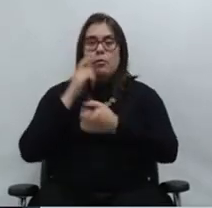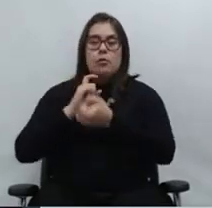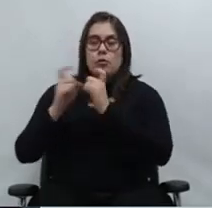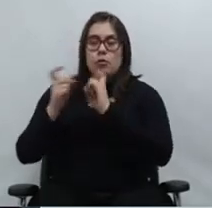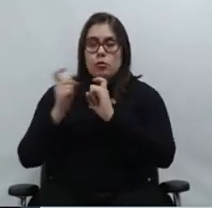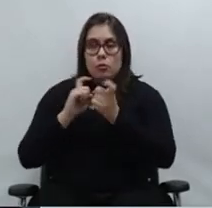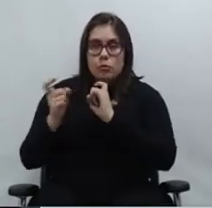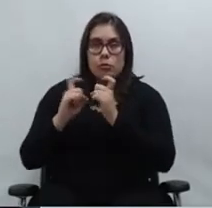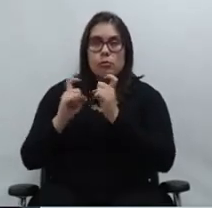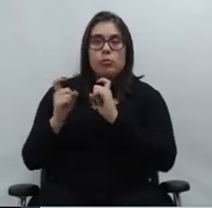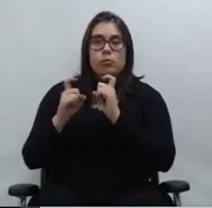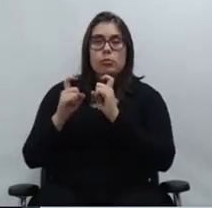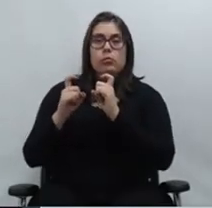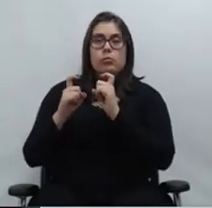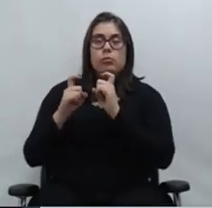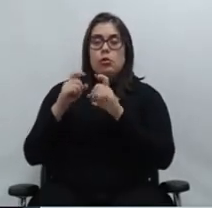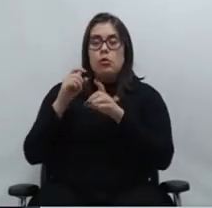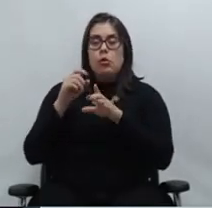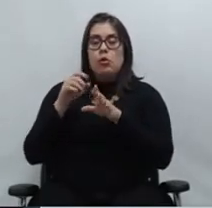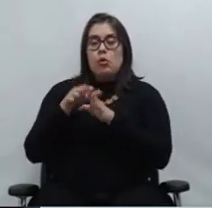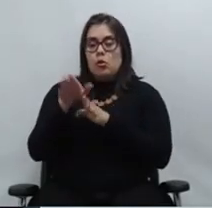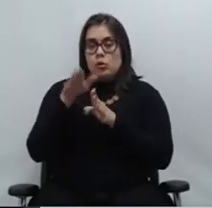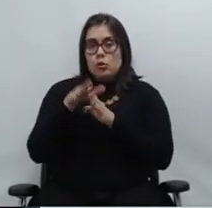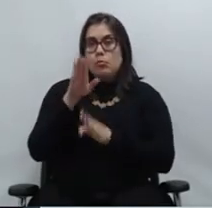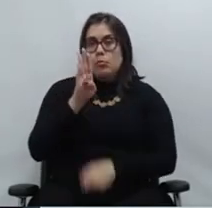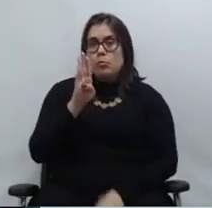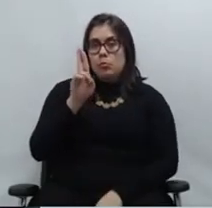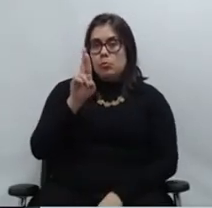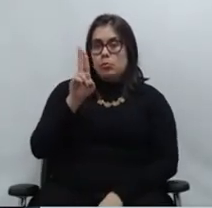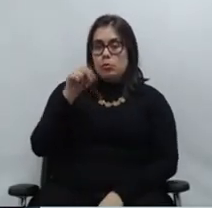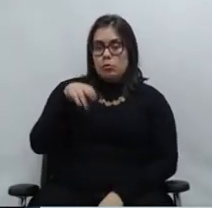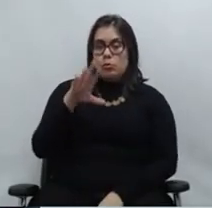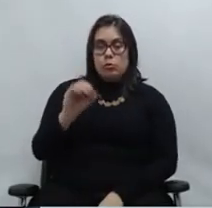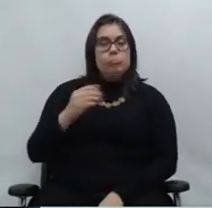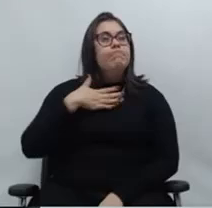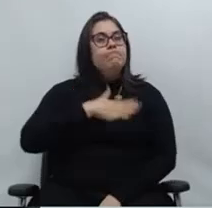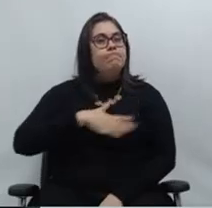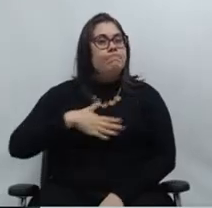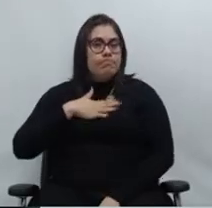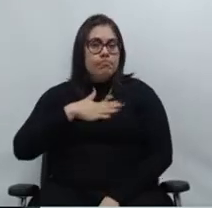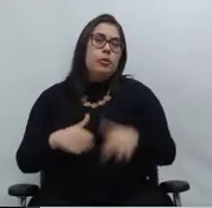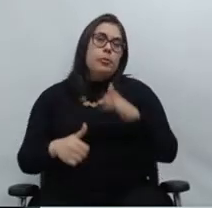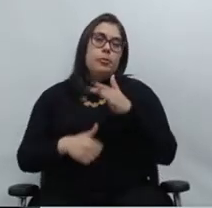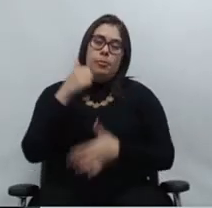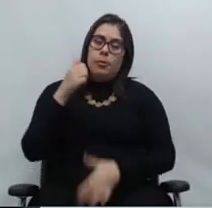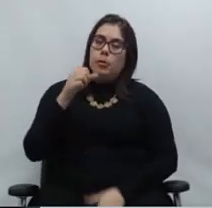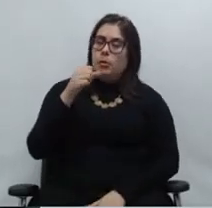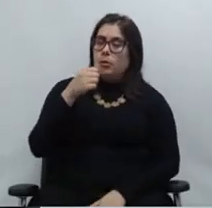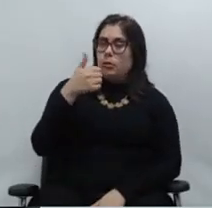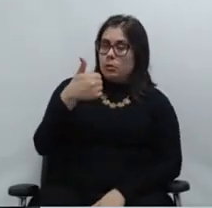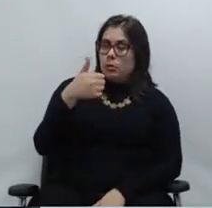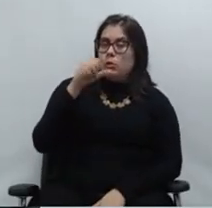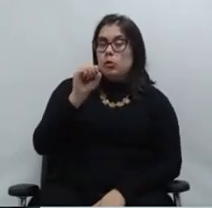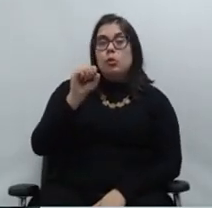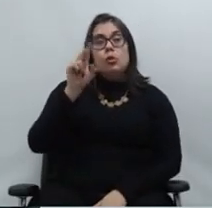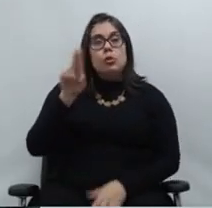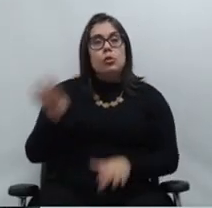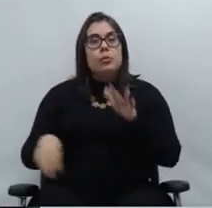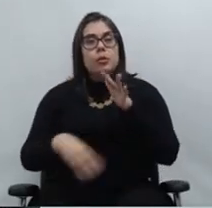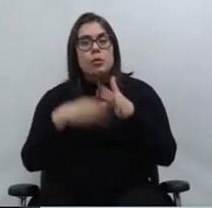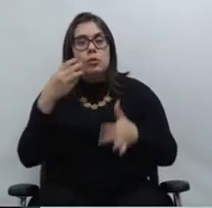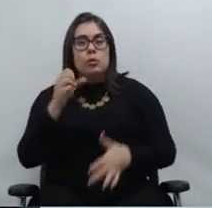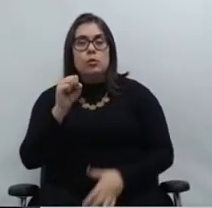tivemos, conforme mencionada pelo conselheiro Bruno Baguin, muito proveitosa, com a primeira Subdefensoria Pública Geral, a terceira